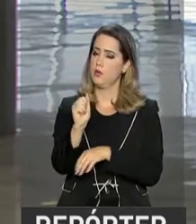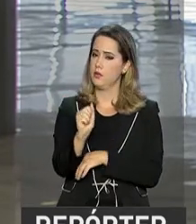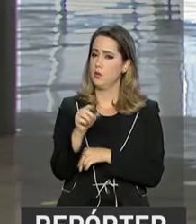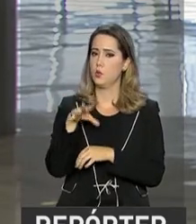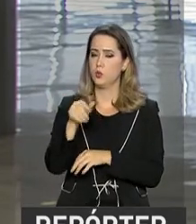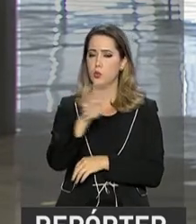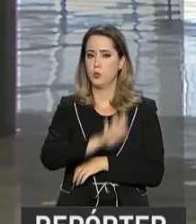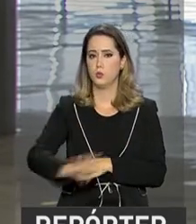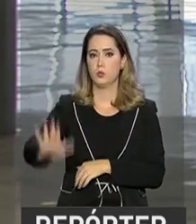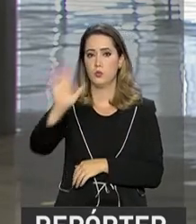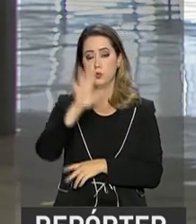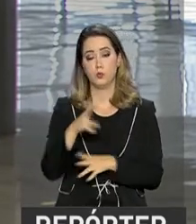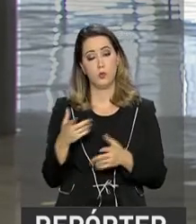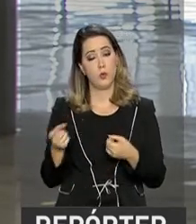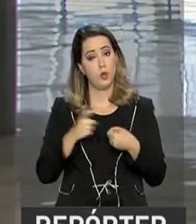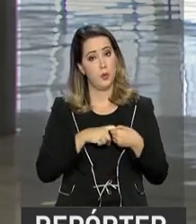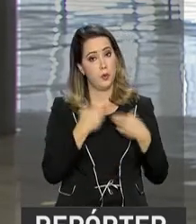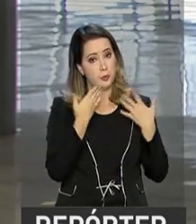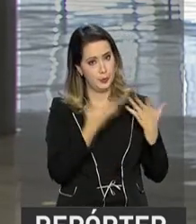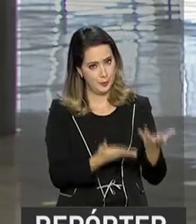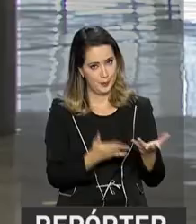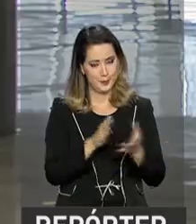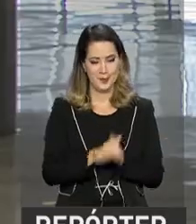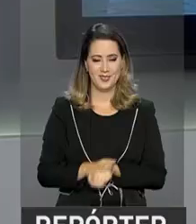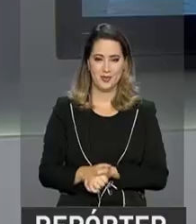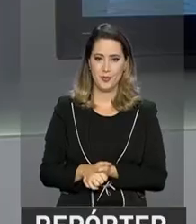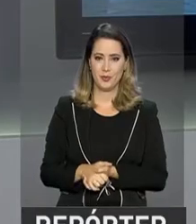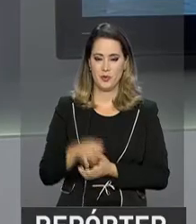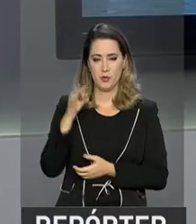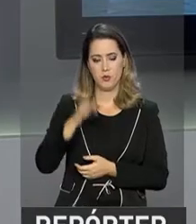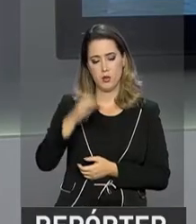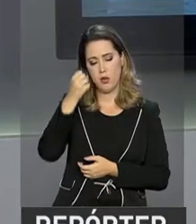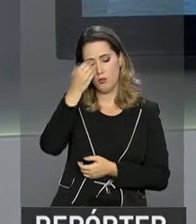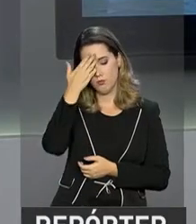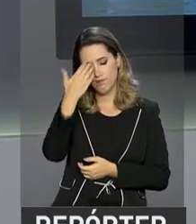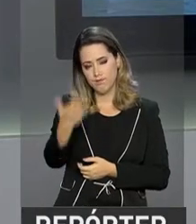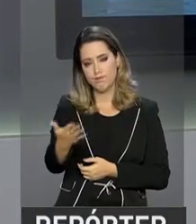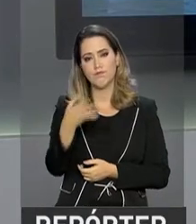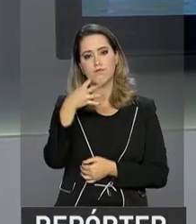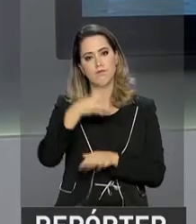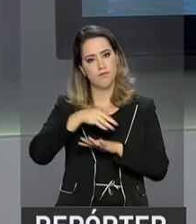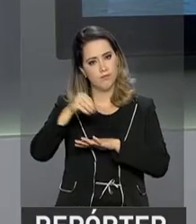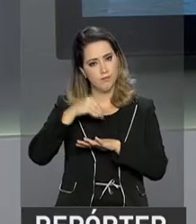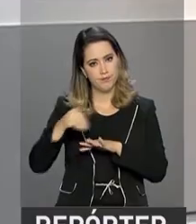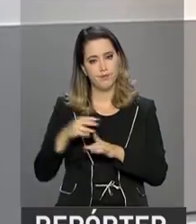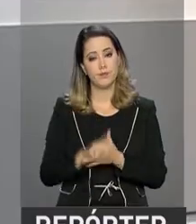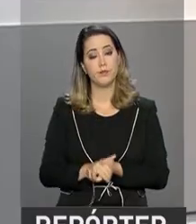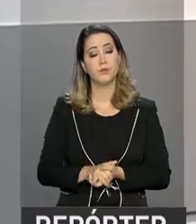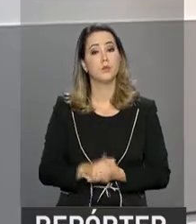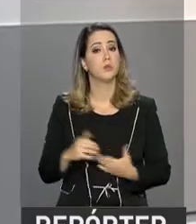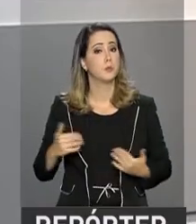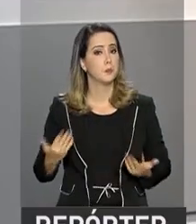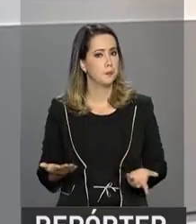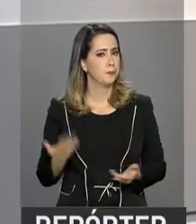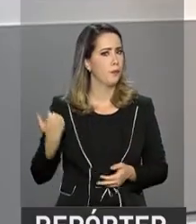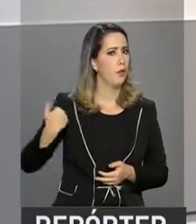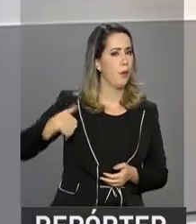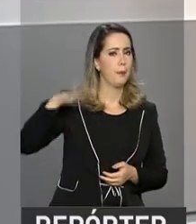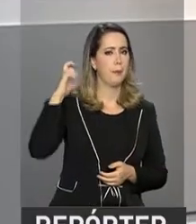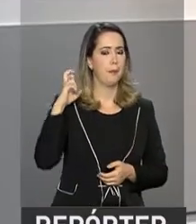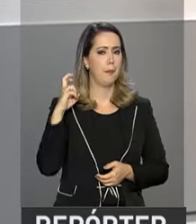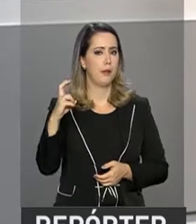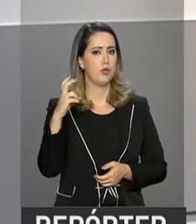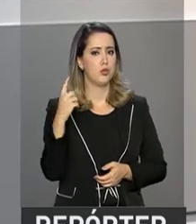brasileiro eu voto com você no estúdio roberto muito bom paulo obrigado pelas informações são mais de